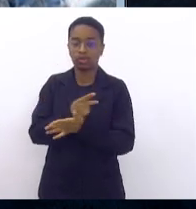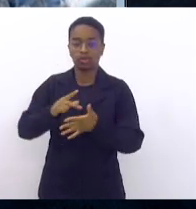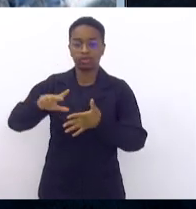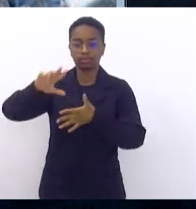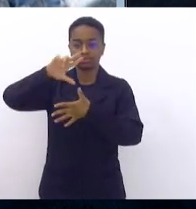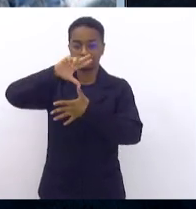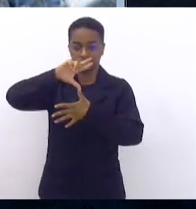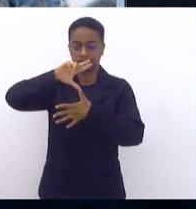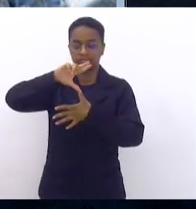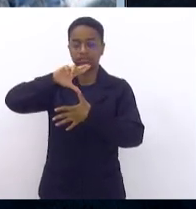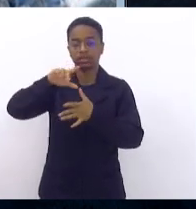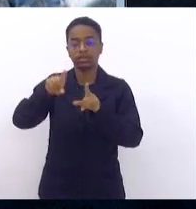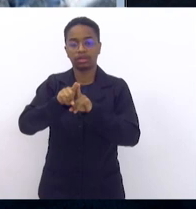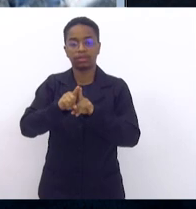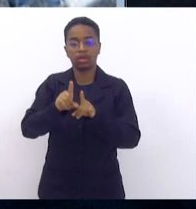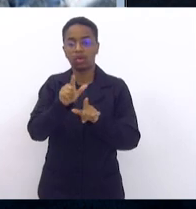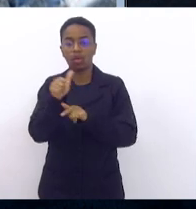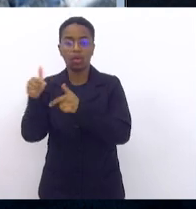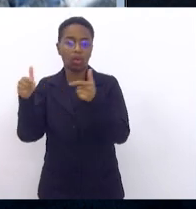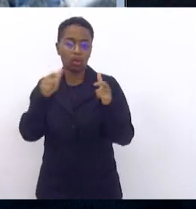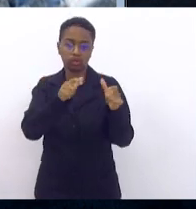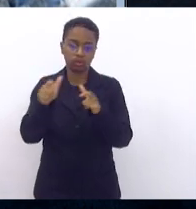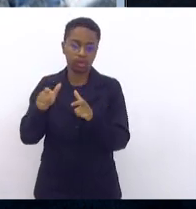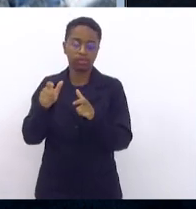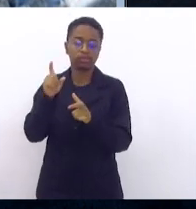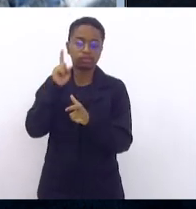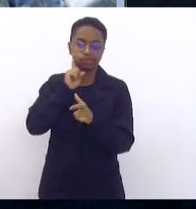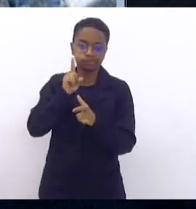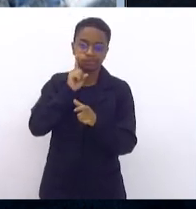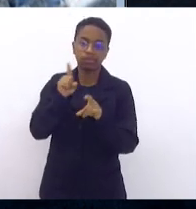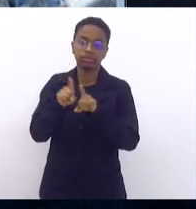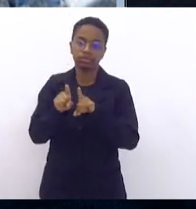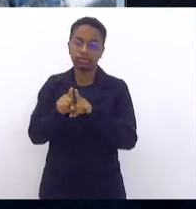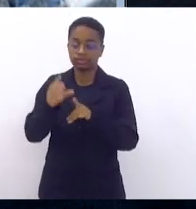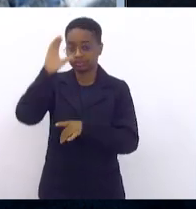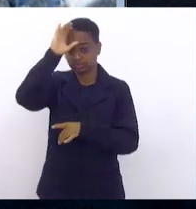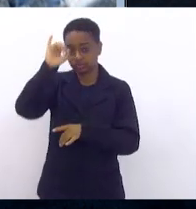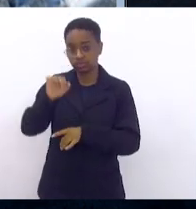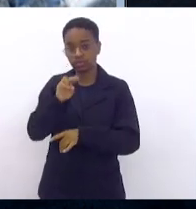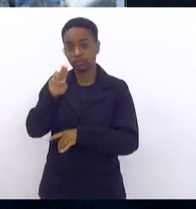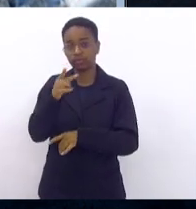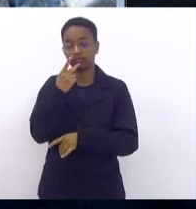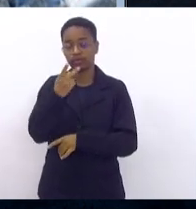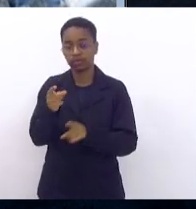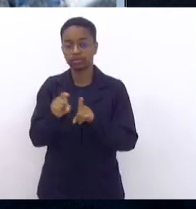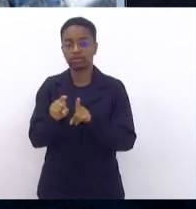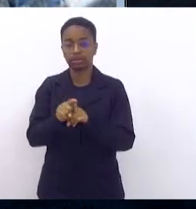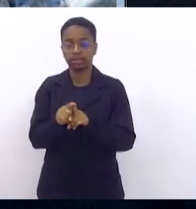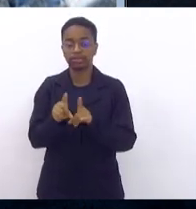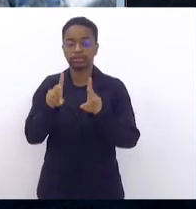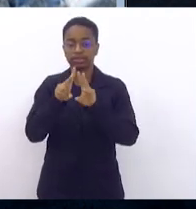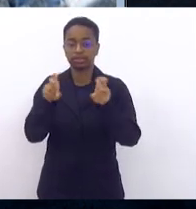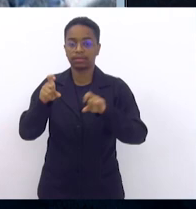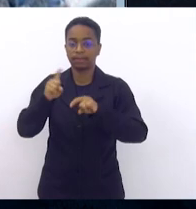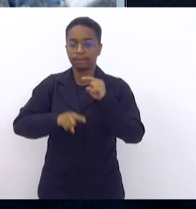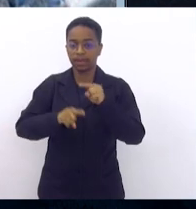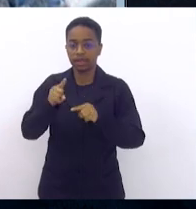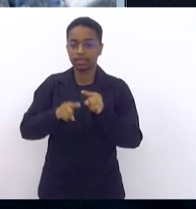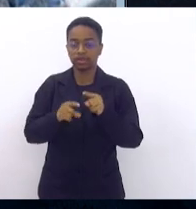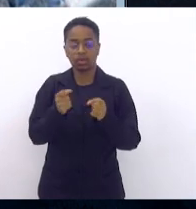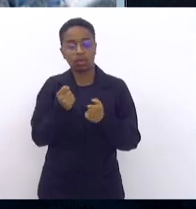Latina fora da América Latina Estados Unidos e a tia Ju falava da questão dos produtos